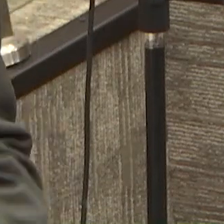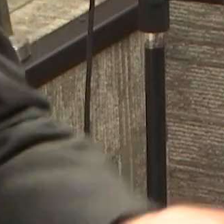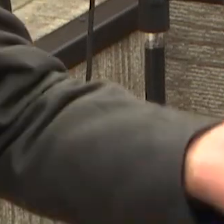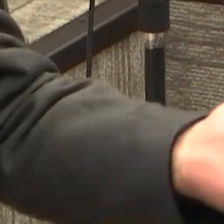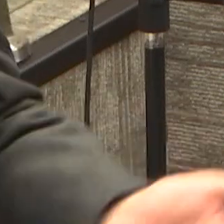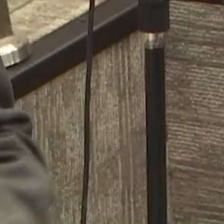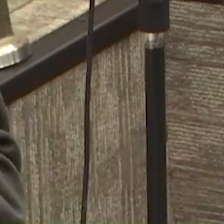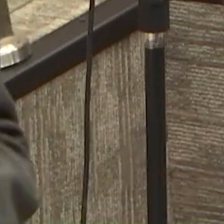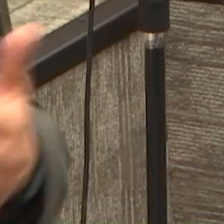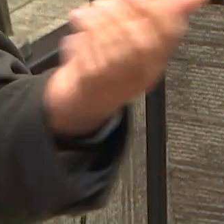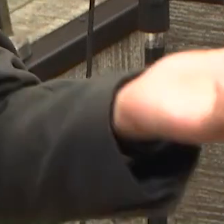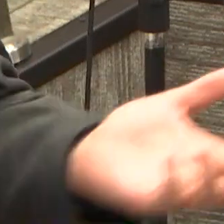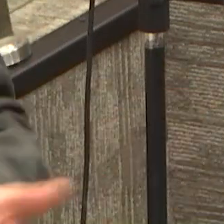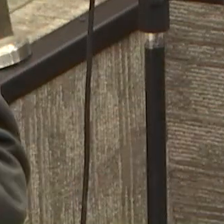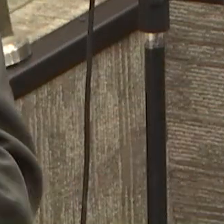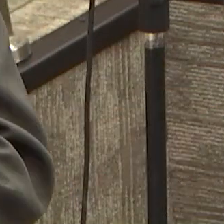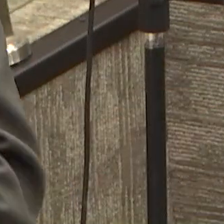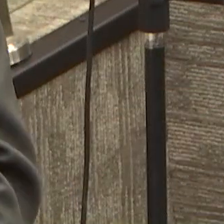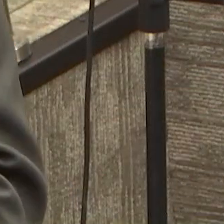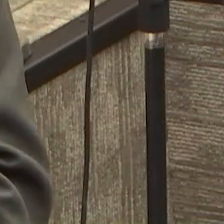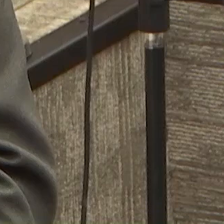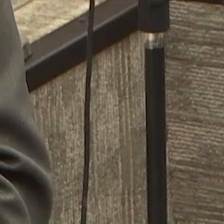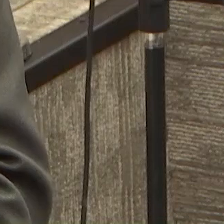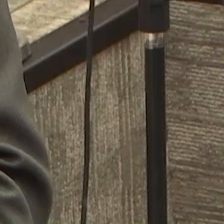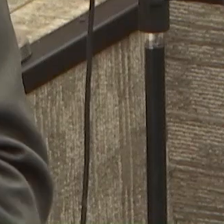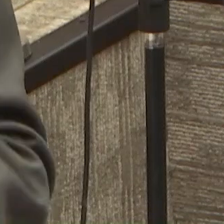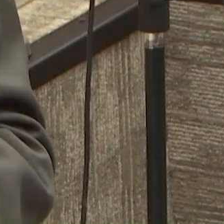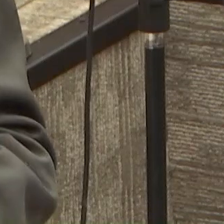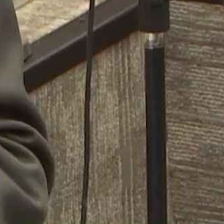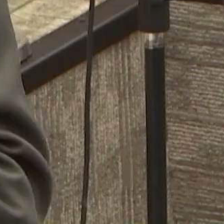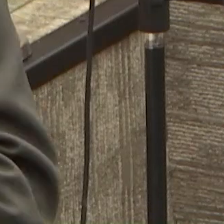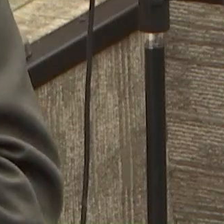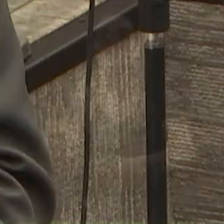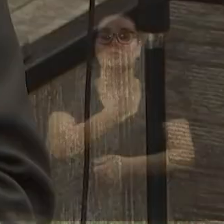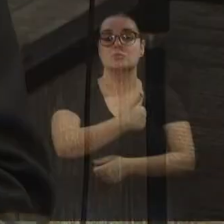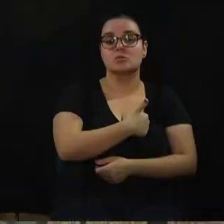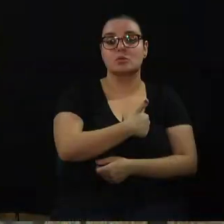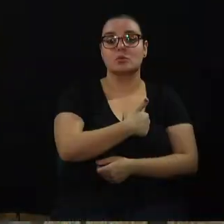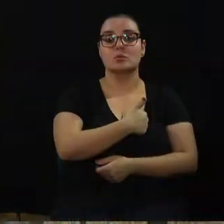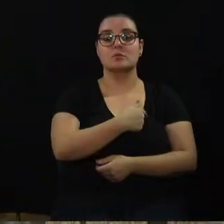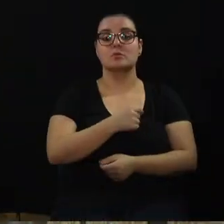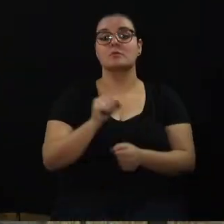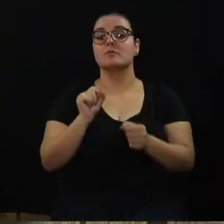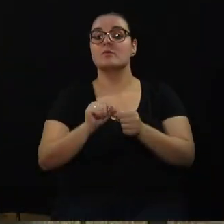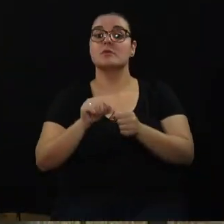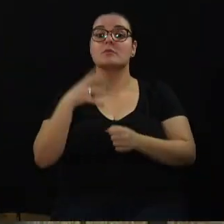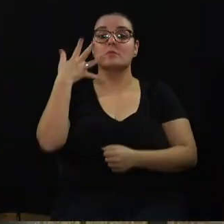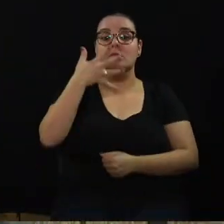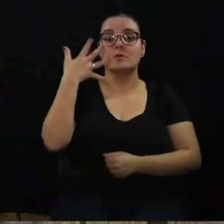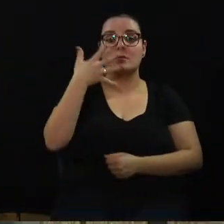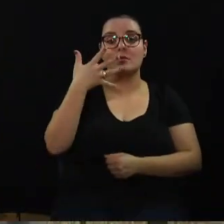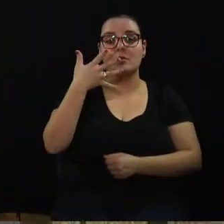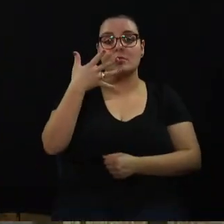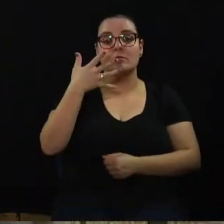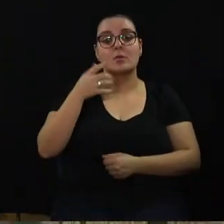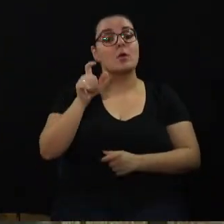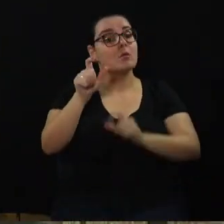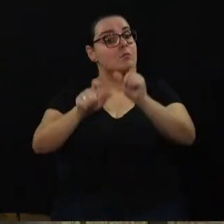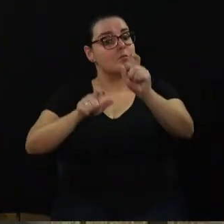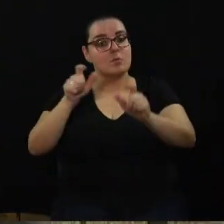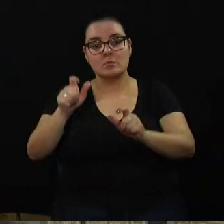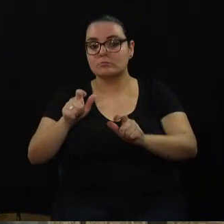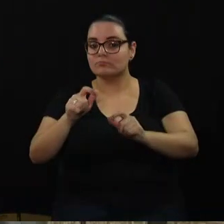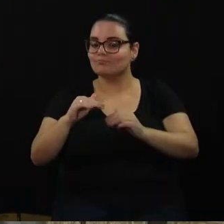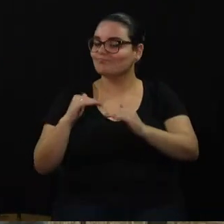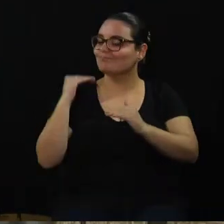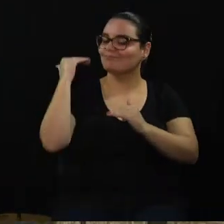é é se essas pessoas que estão conosco aqui que vão fazer essa essas parecem sombra de dúvida alguma são pessoas altamente